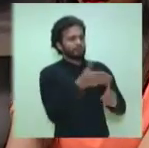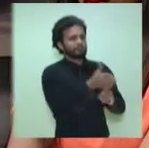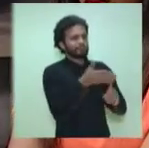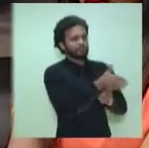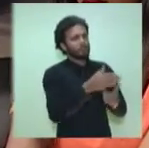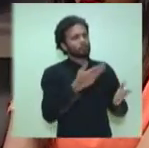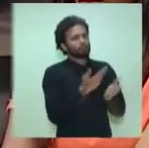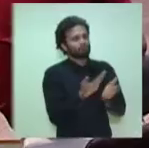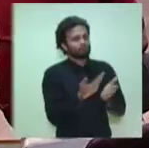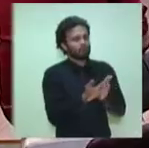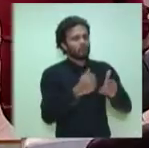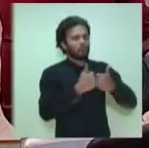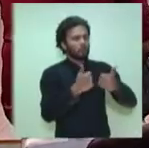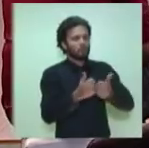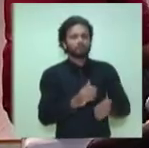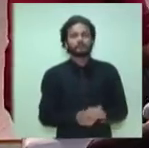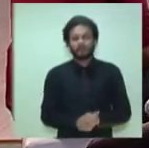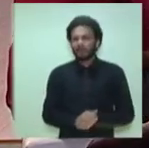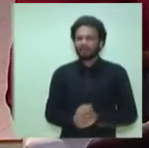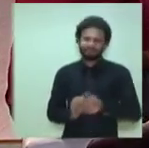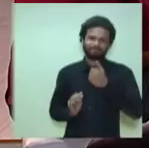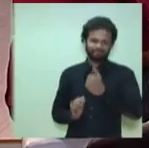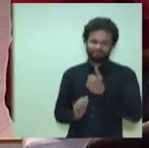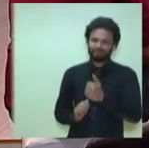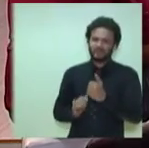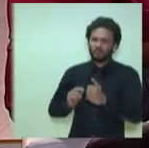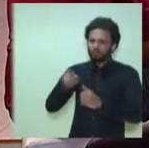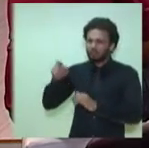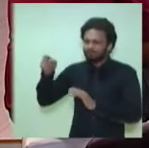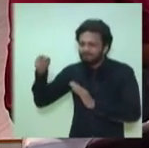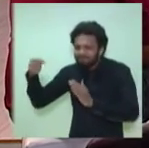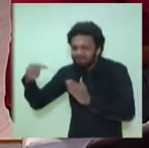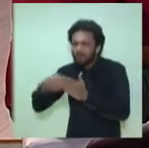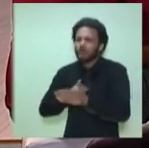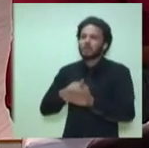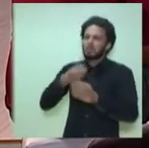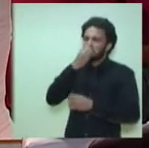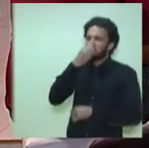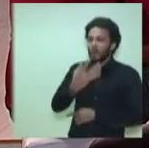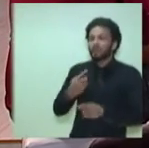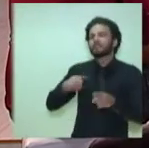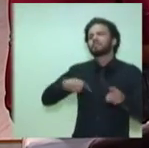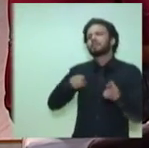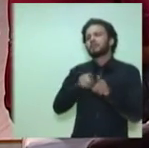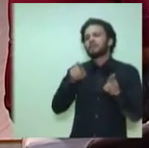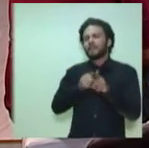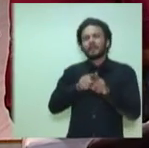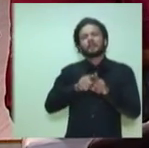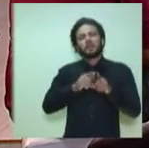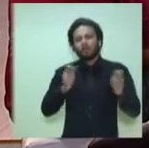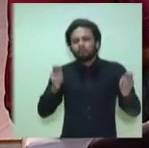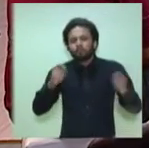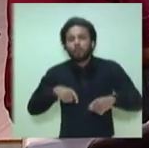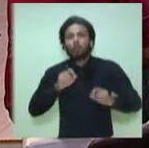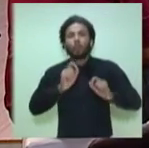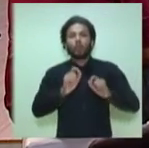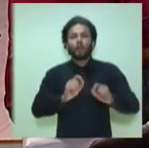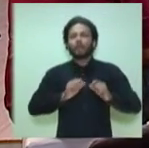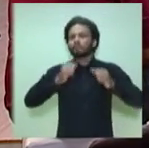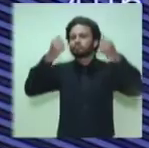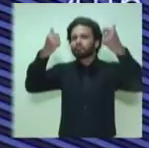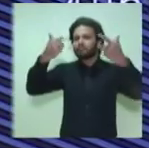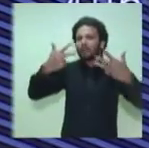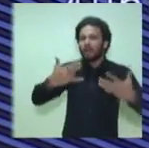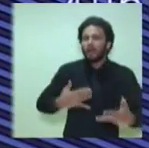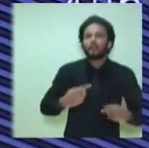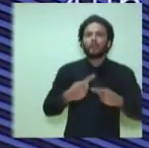estudantis? Bacana, Vitória. A tua pergunta, ela me possibilita também desfazer mais uma das boatarias que foram